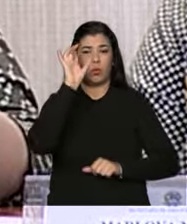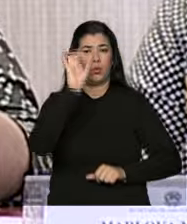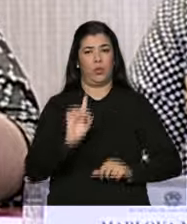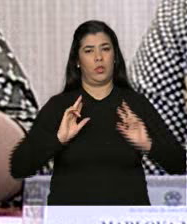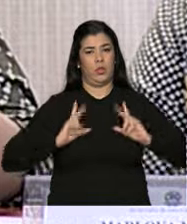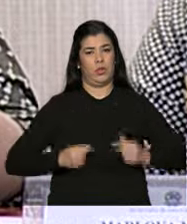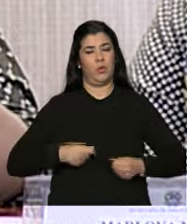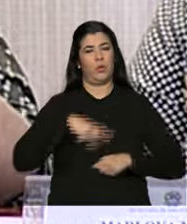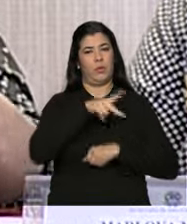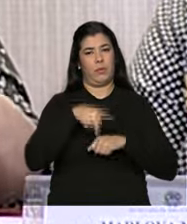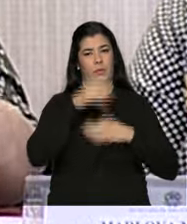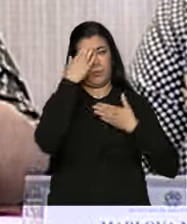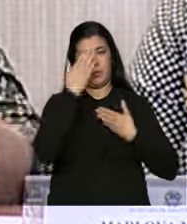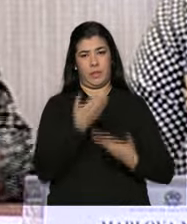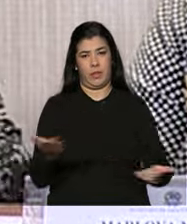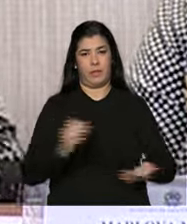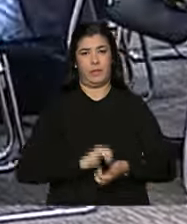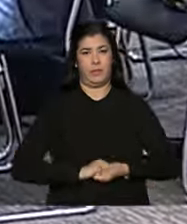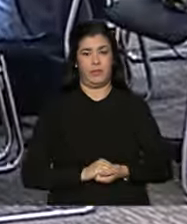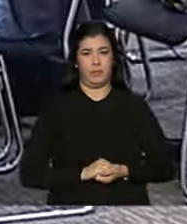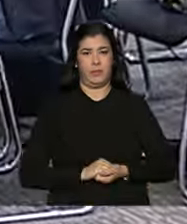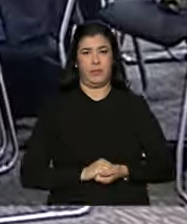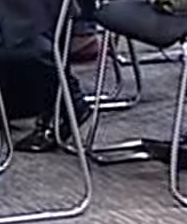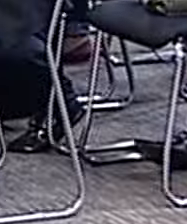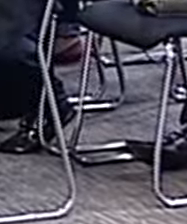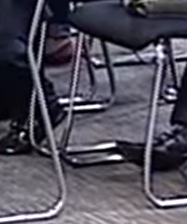direitos humanos em nosso país. Obrigada.